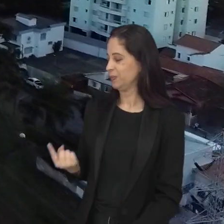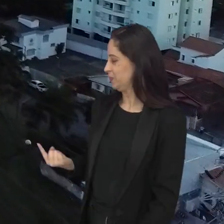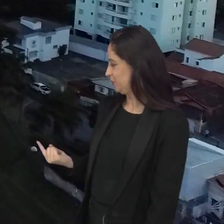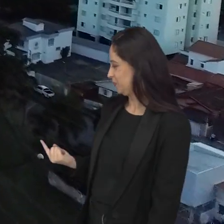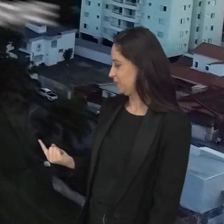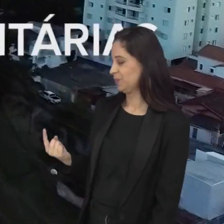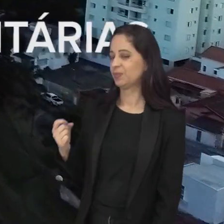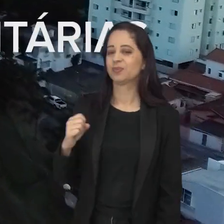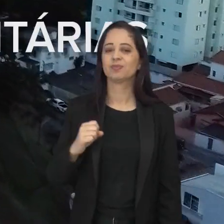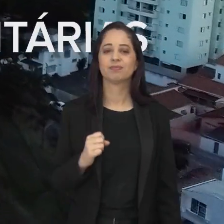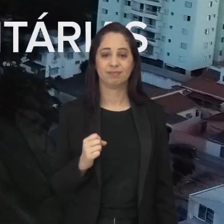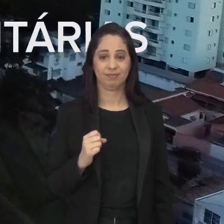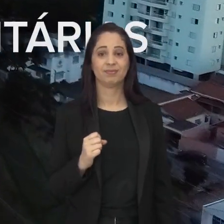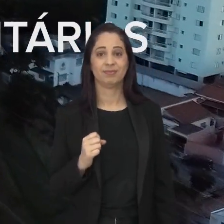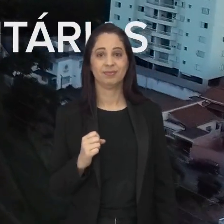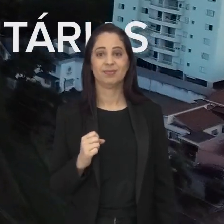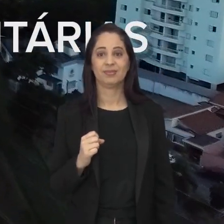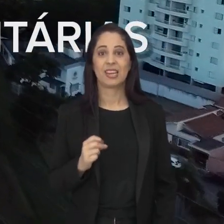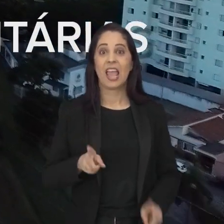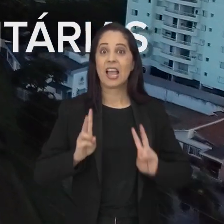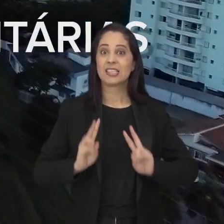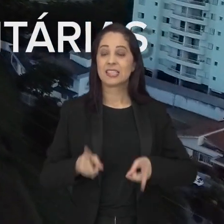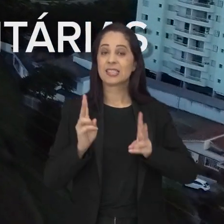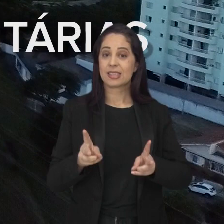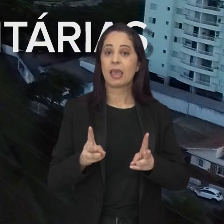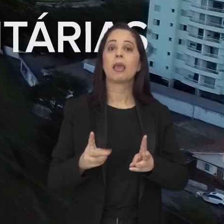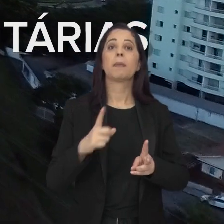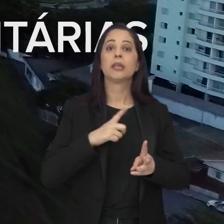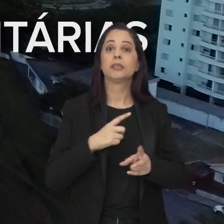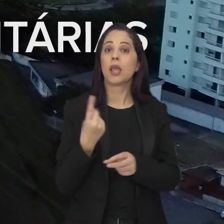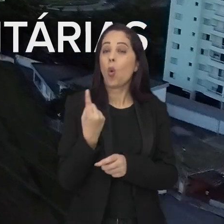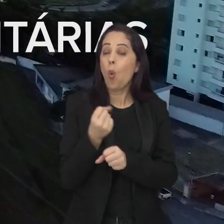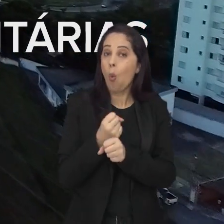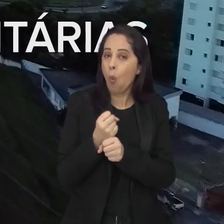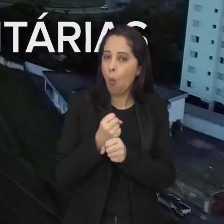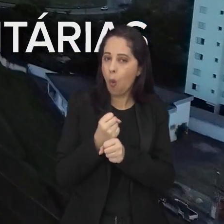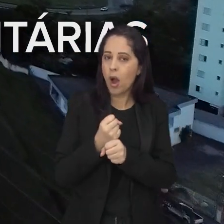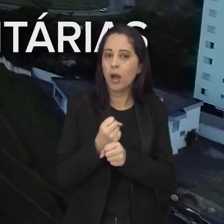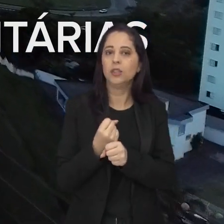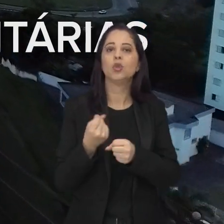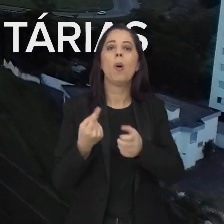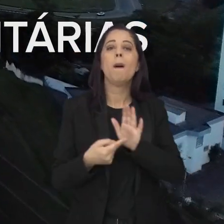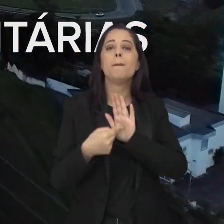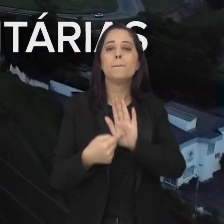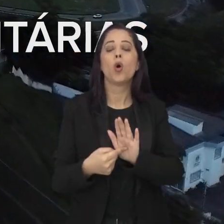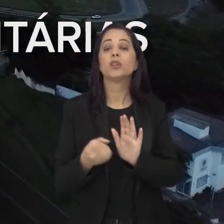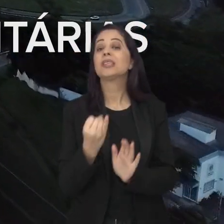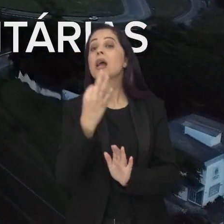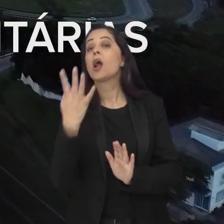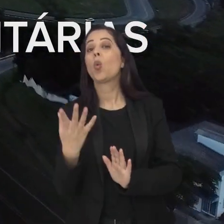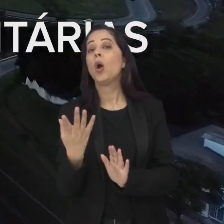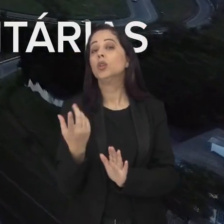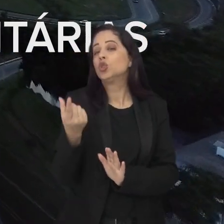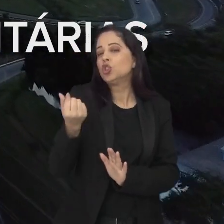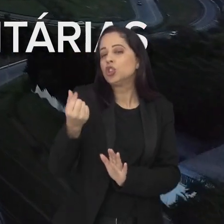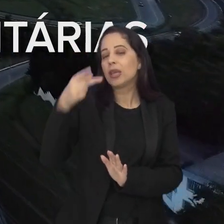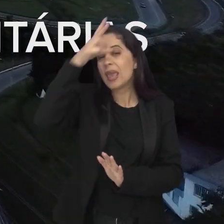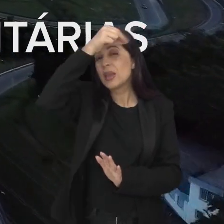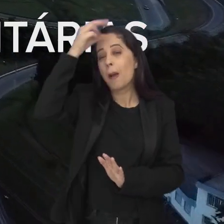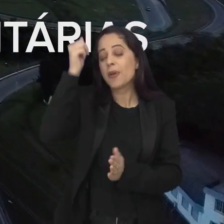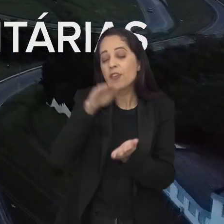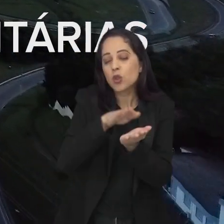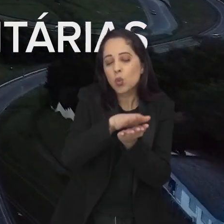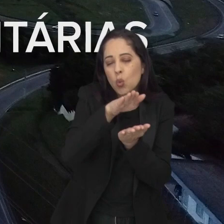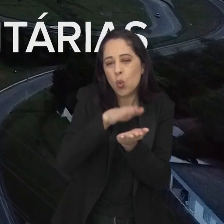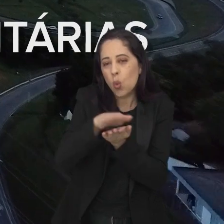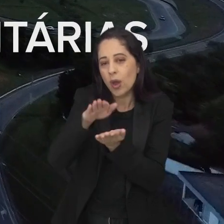Lei de Diretrizes Orçamentárias, é elaborada anualmente e aponta as prioridades do governo para o próximo ano.